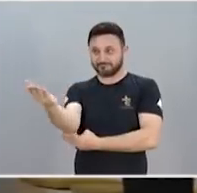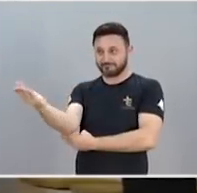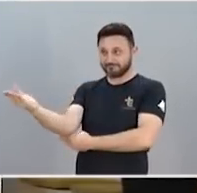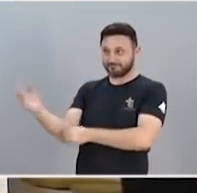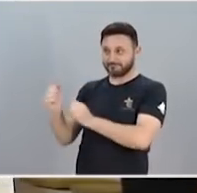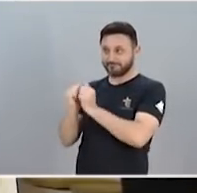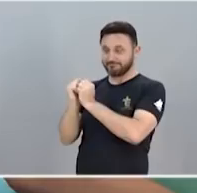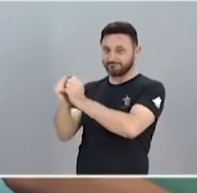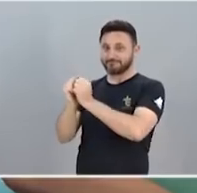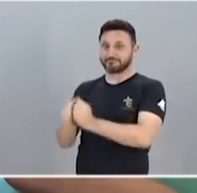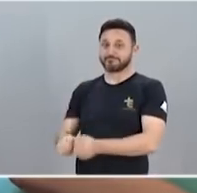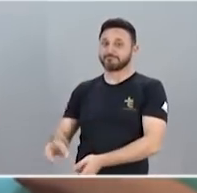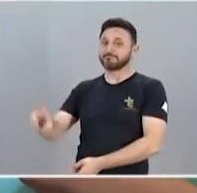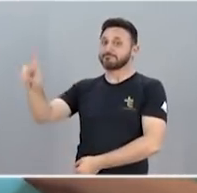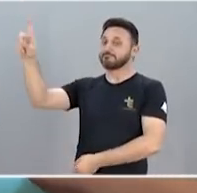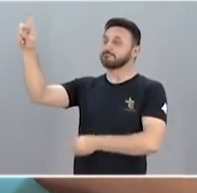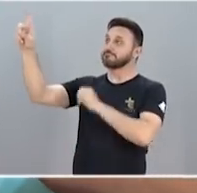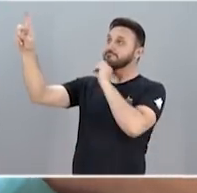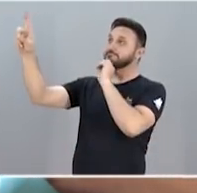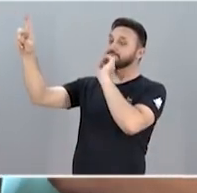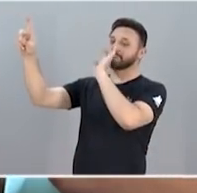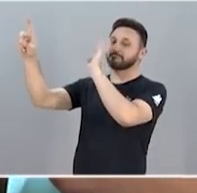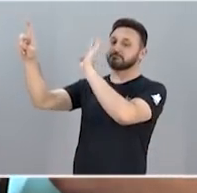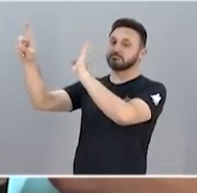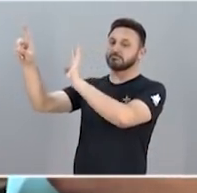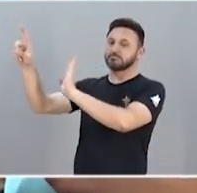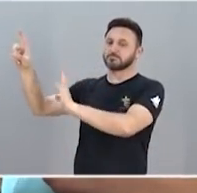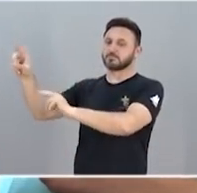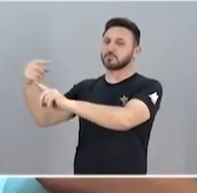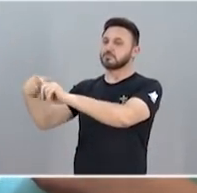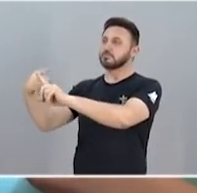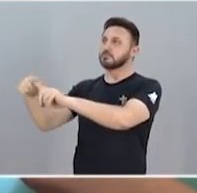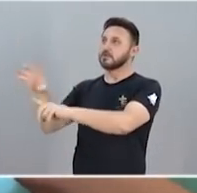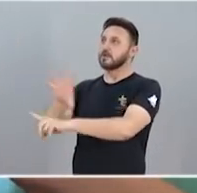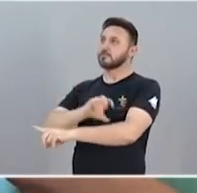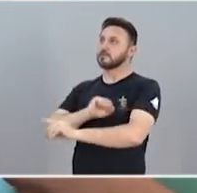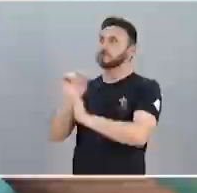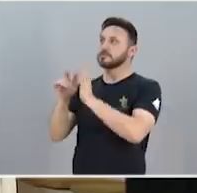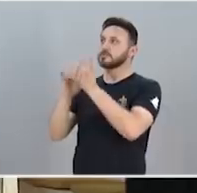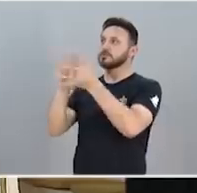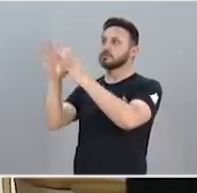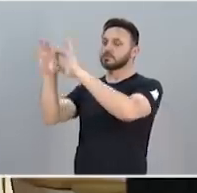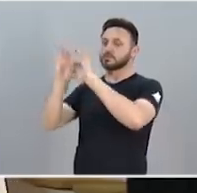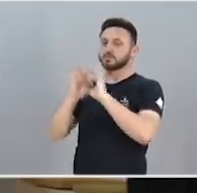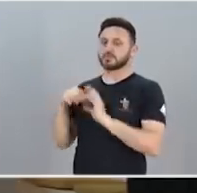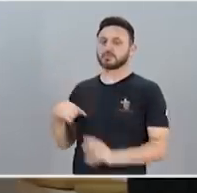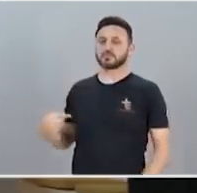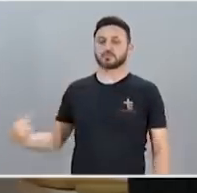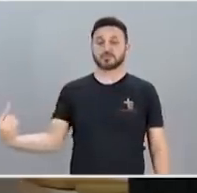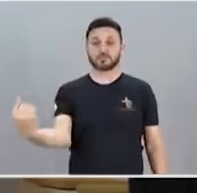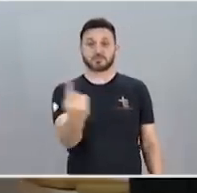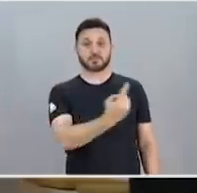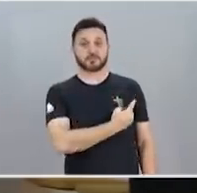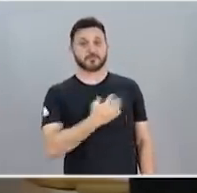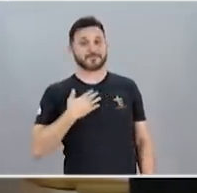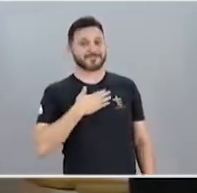todos vocês. Bendito seja Deus que nos reuniu no amor de Cristo. Filhos e